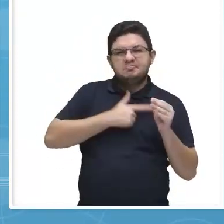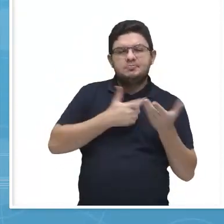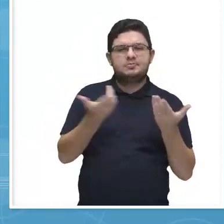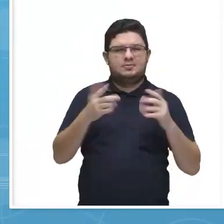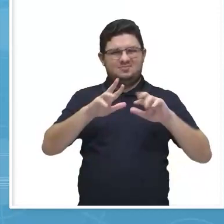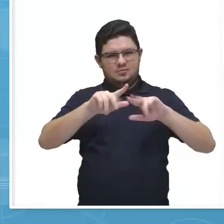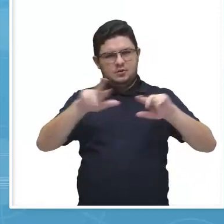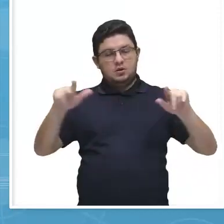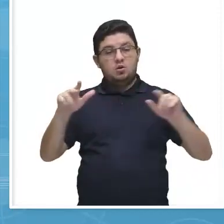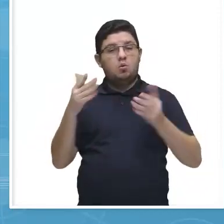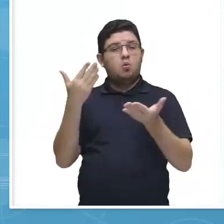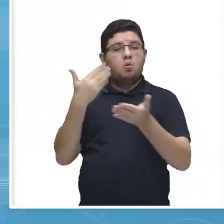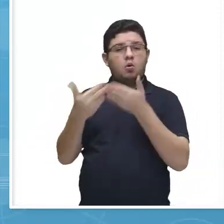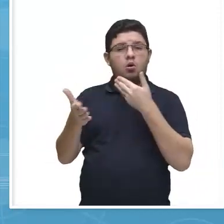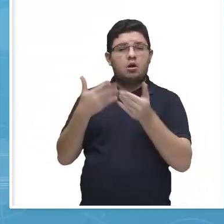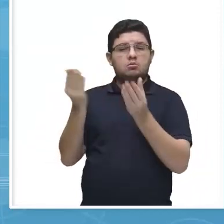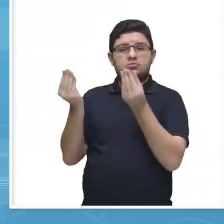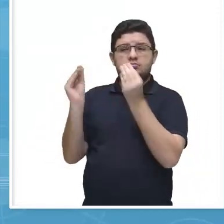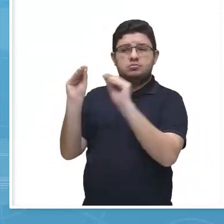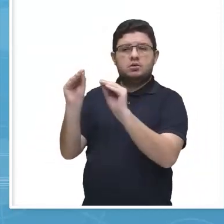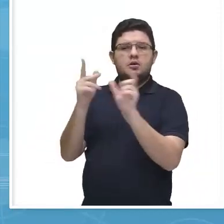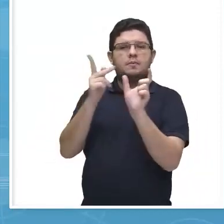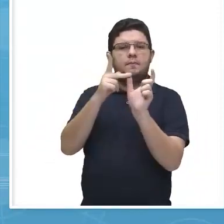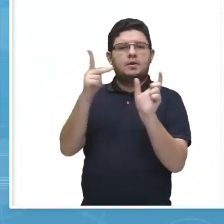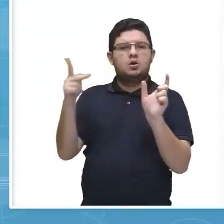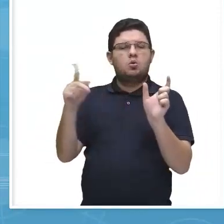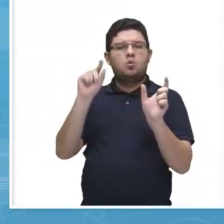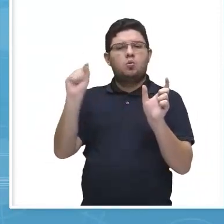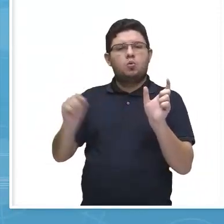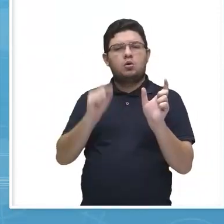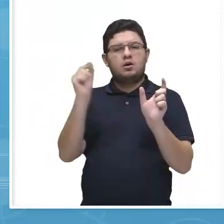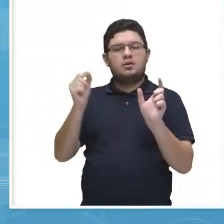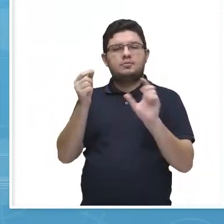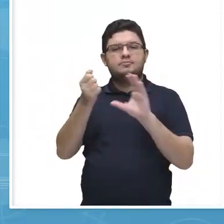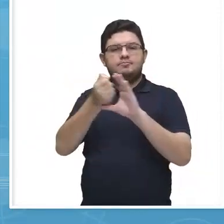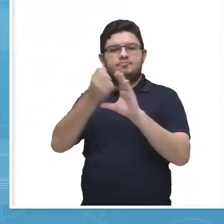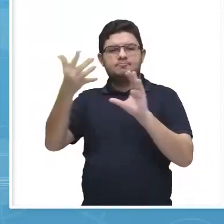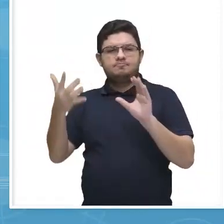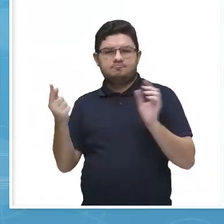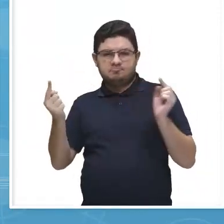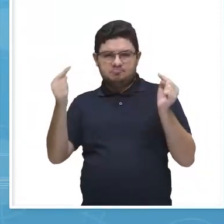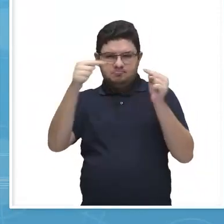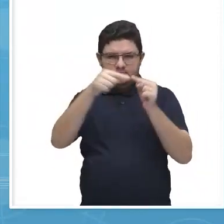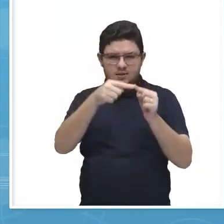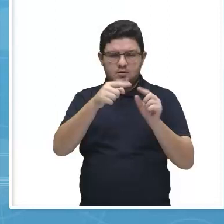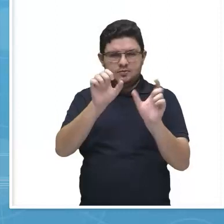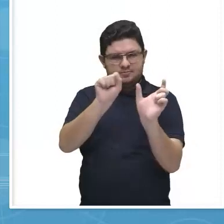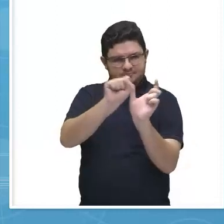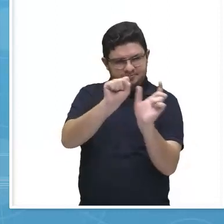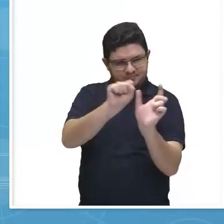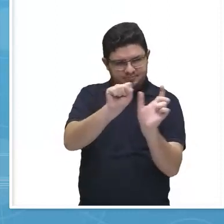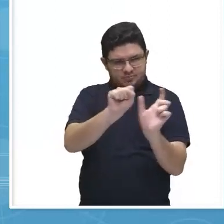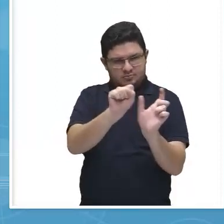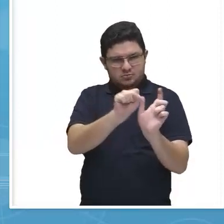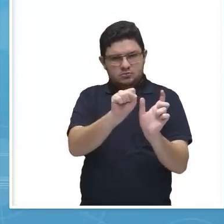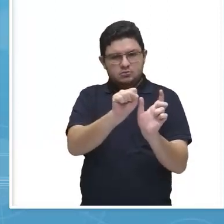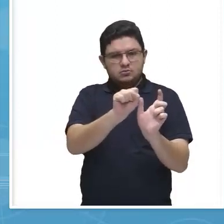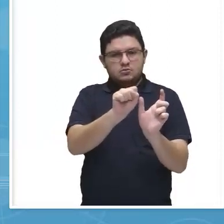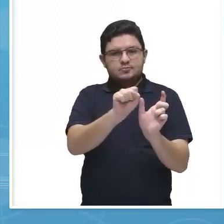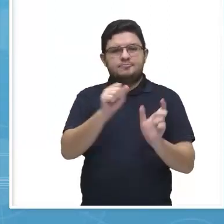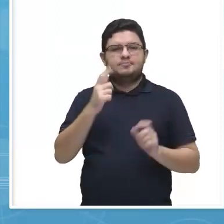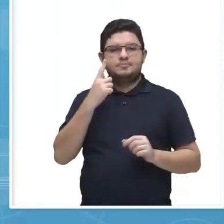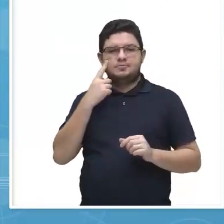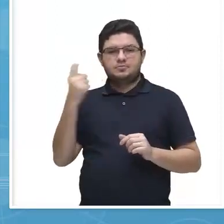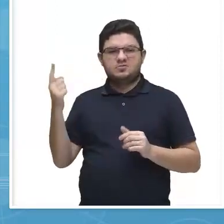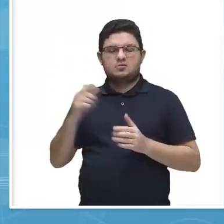um predicativo, não é, que vai atribuir ao sujeito esta característica, este